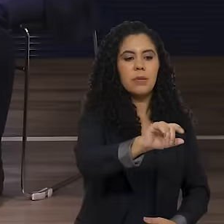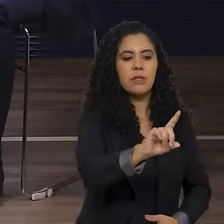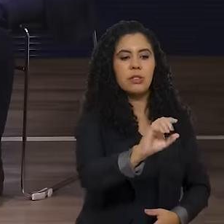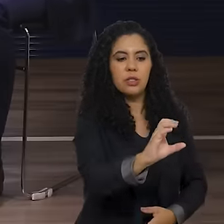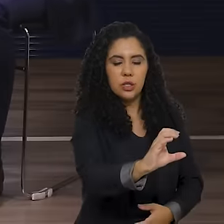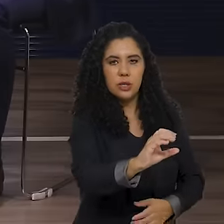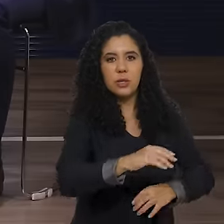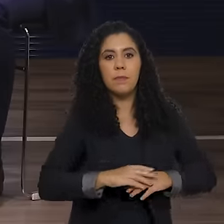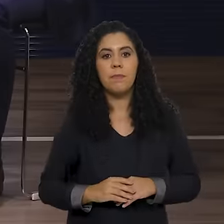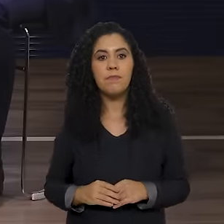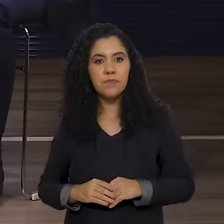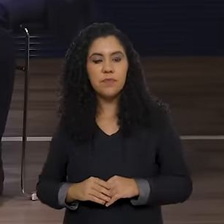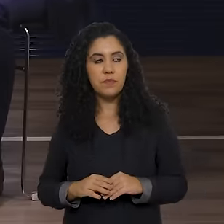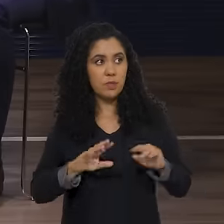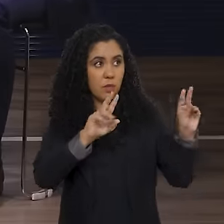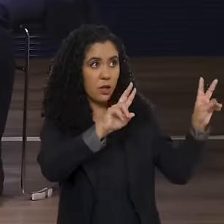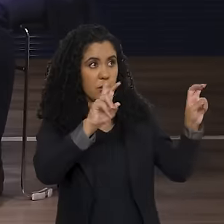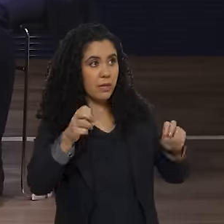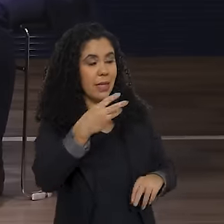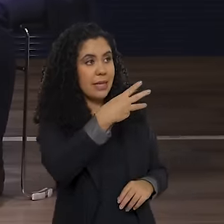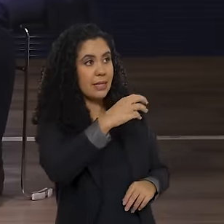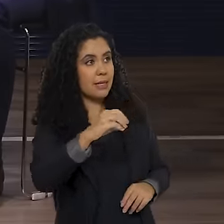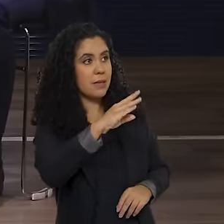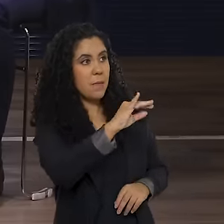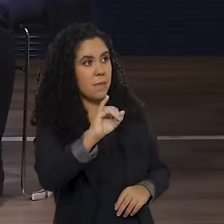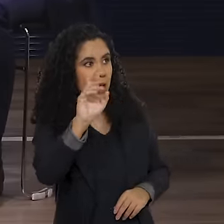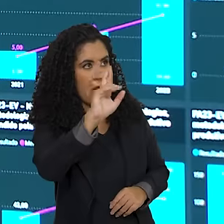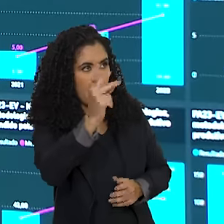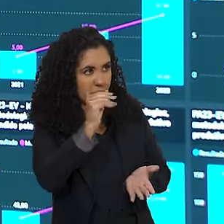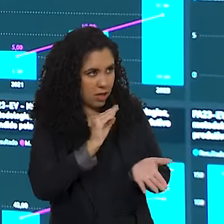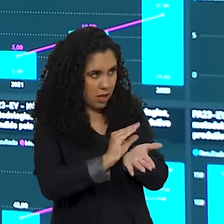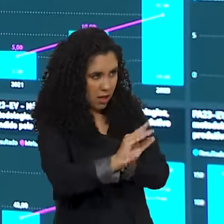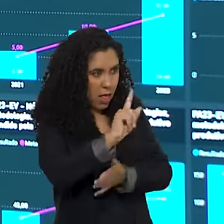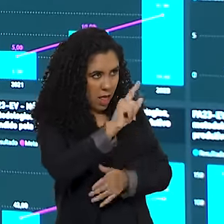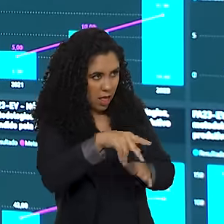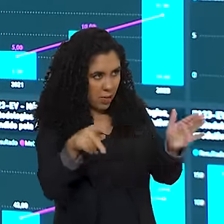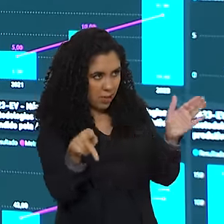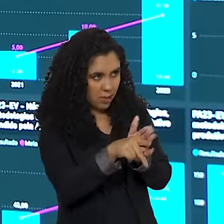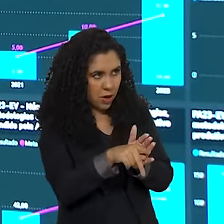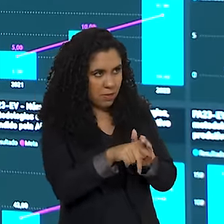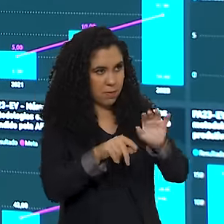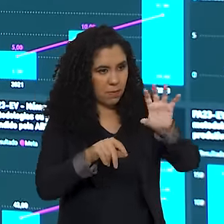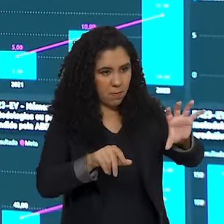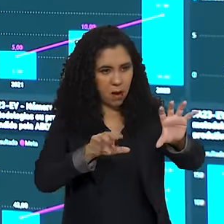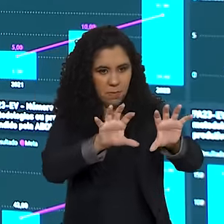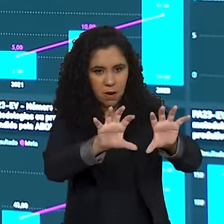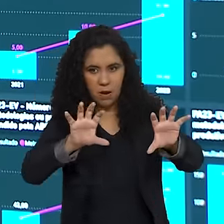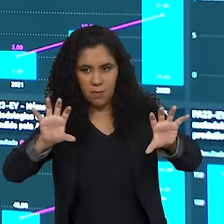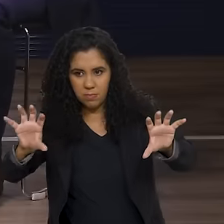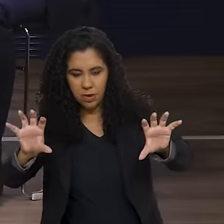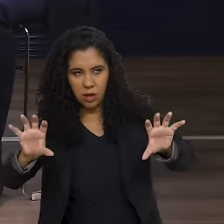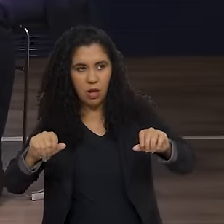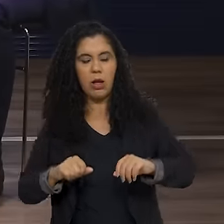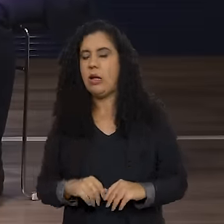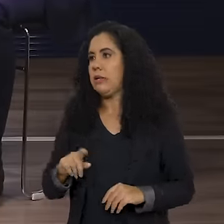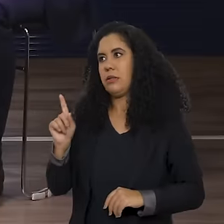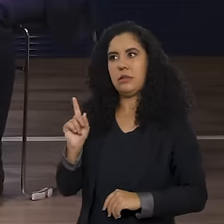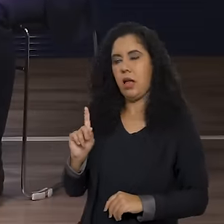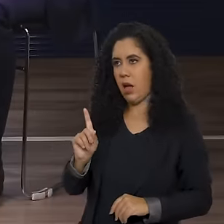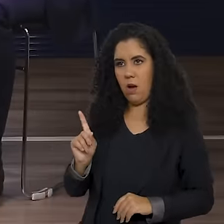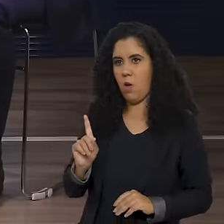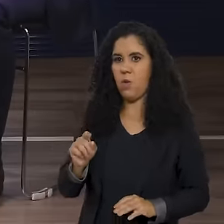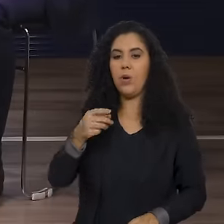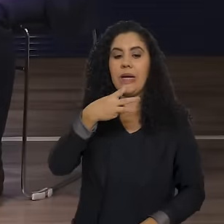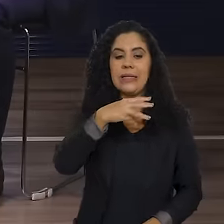deu a nossa contribuição. Agora, os 300 bilhões em investimentos que o senhor falou são nessas três cadeias da BDI? Não. Os